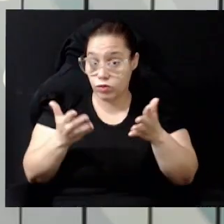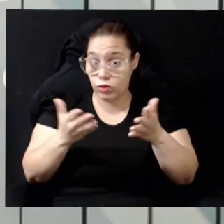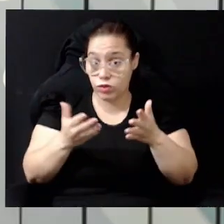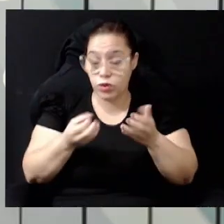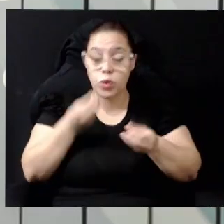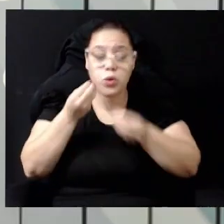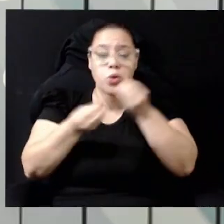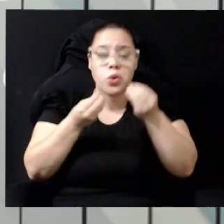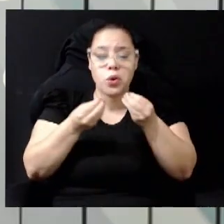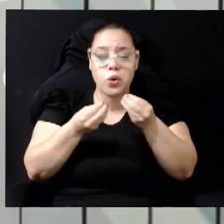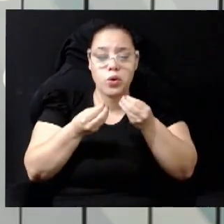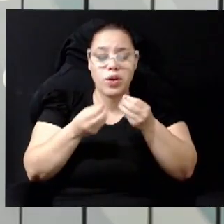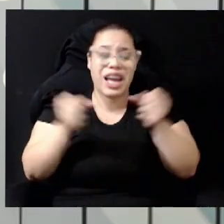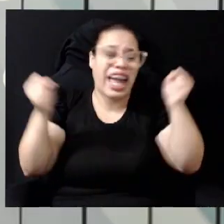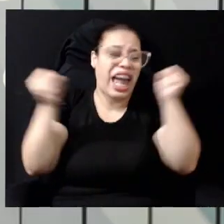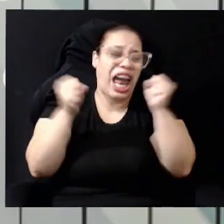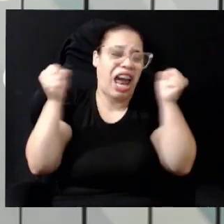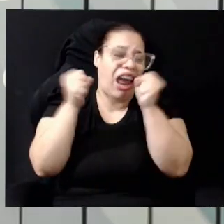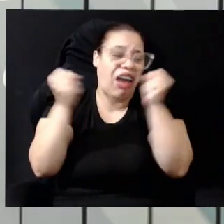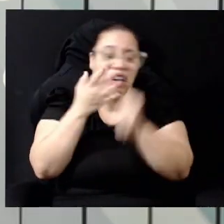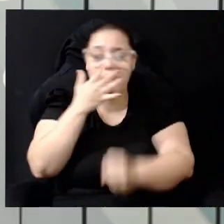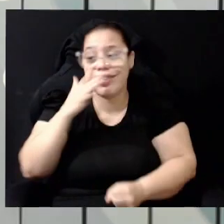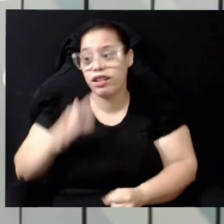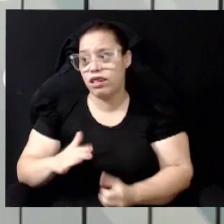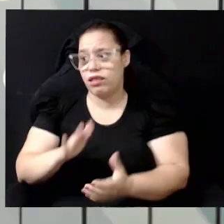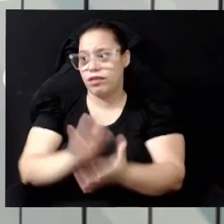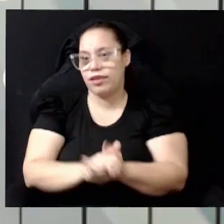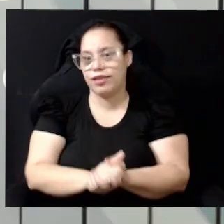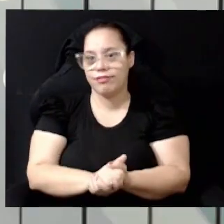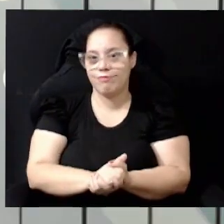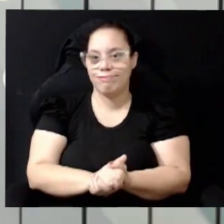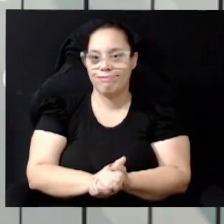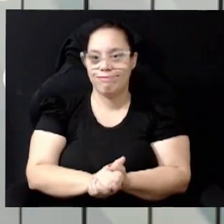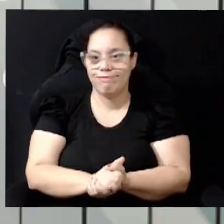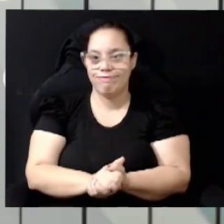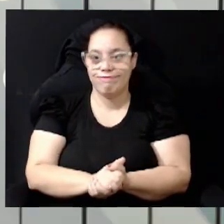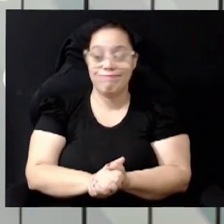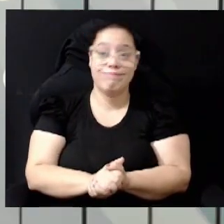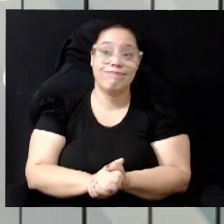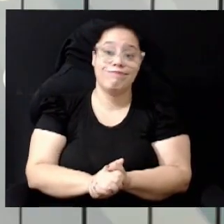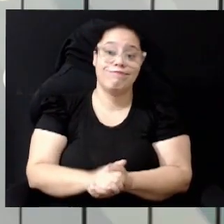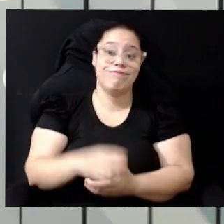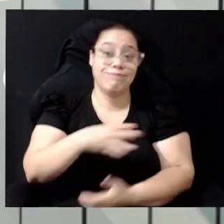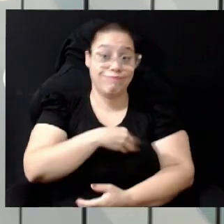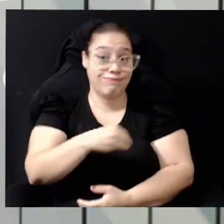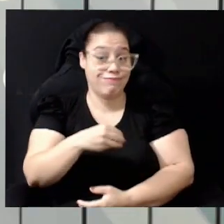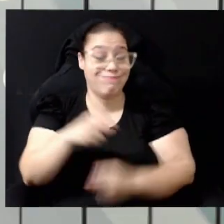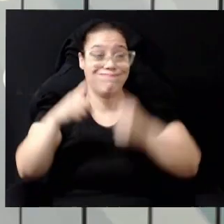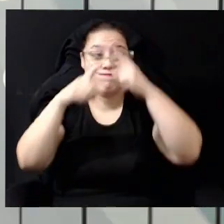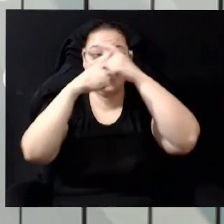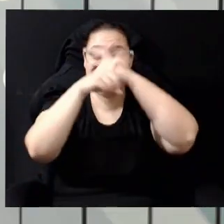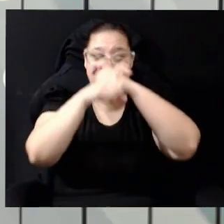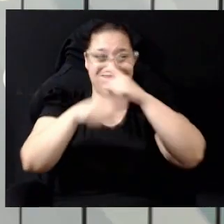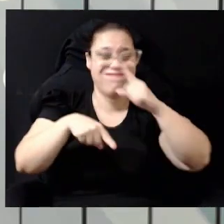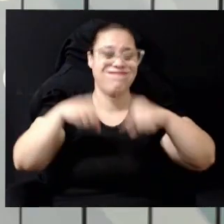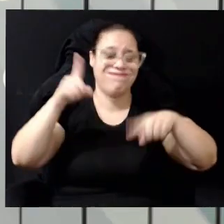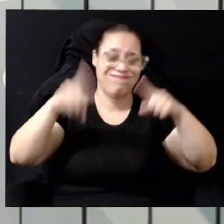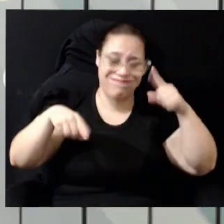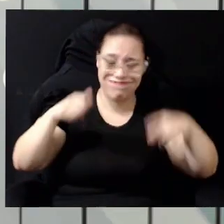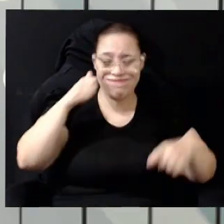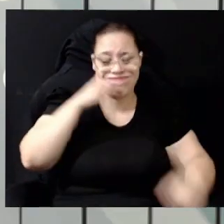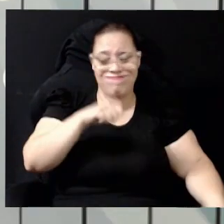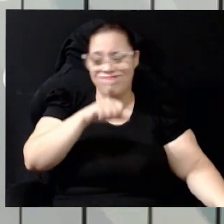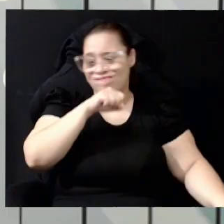a birra das crianças. Lidar com as birras dos filhos é um desafio para muitos pais, mas